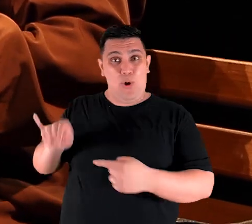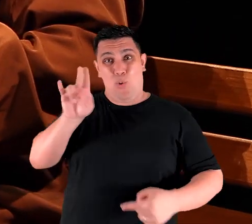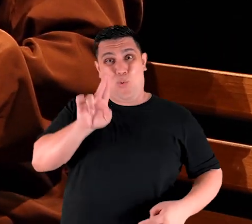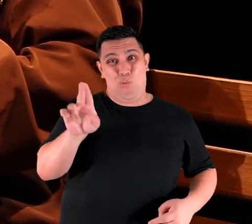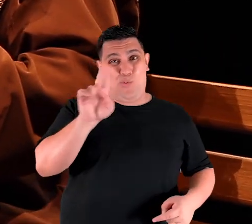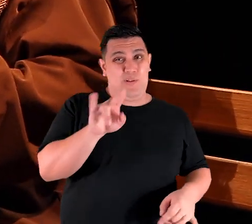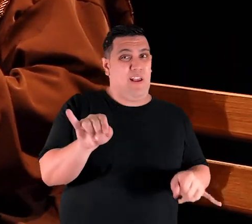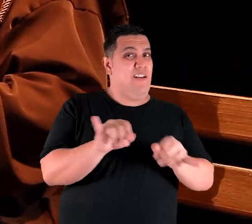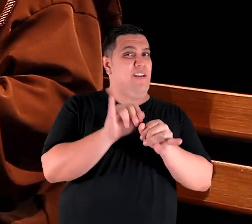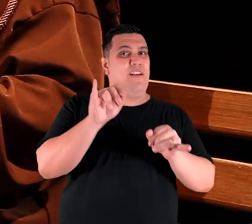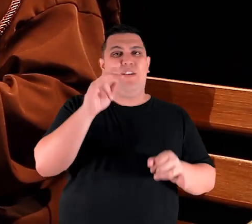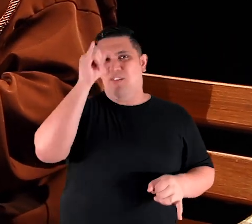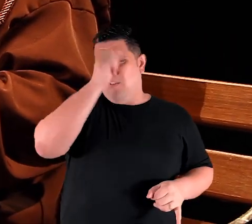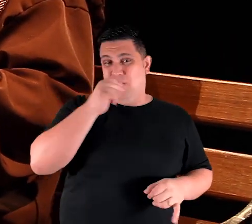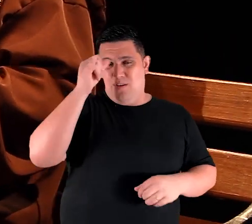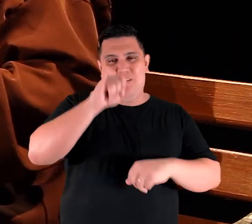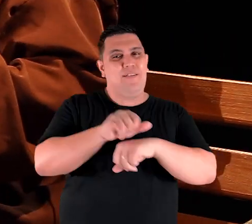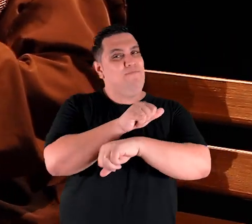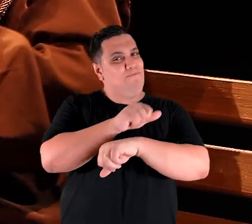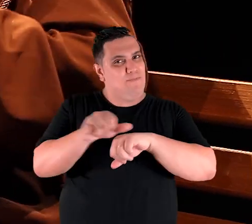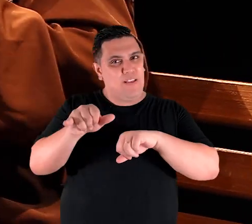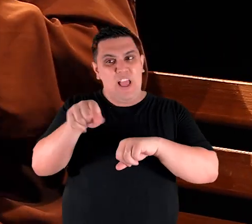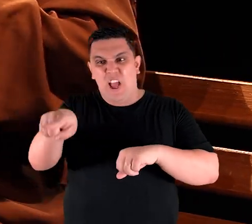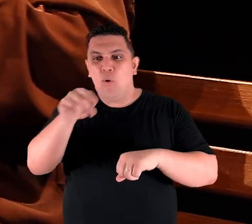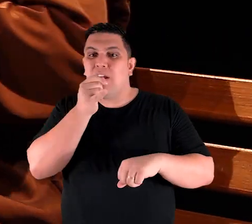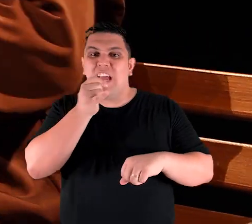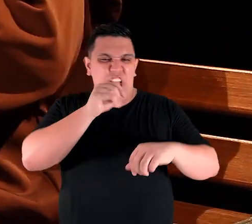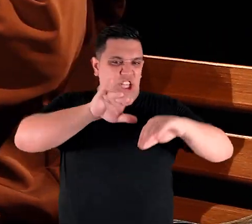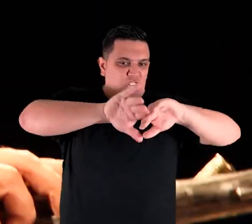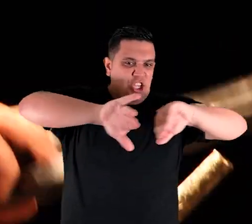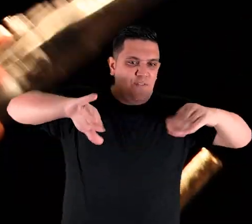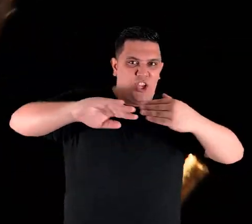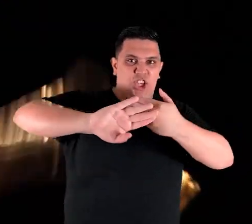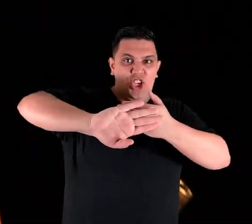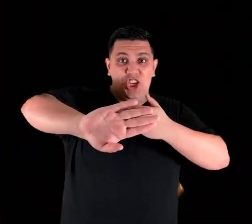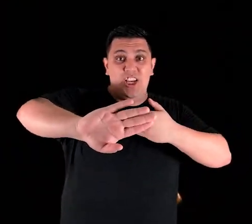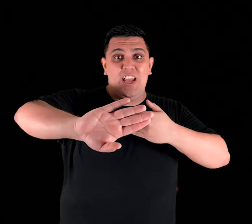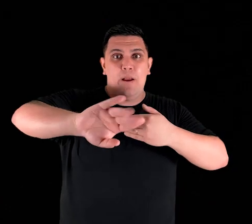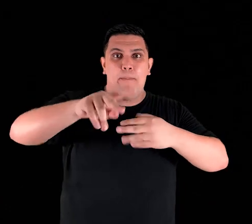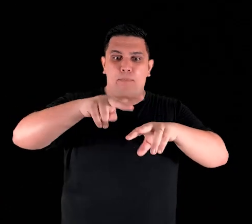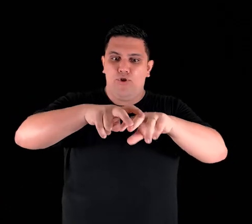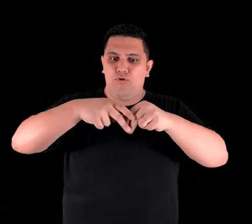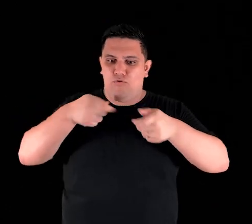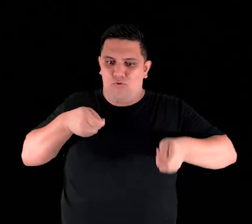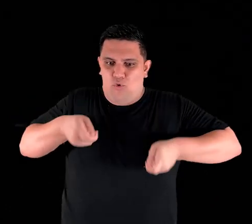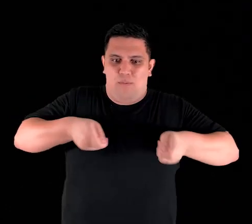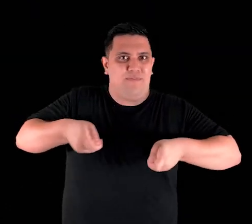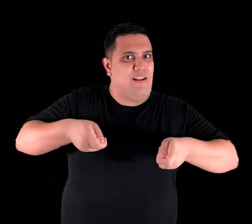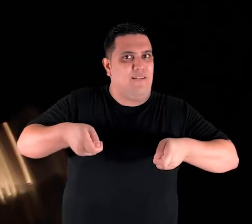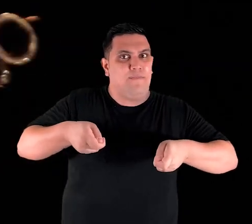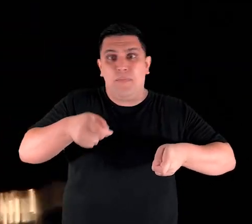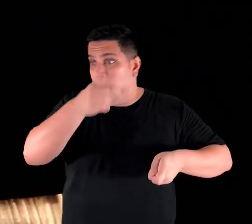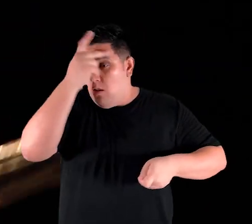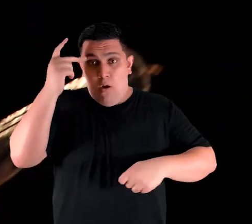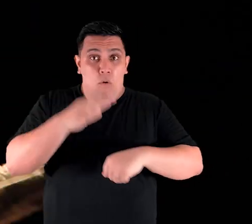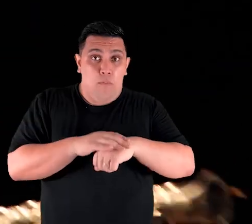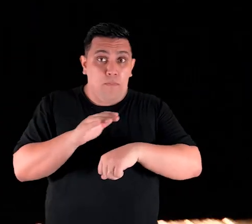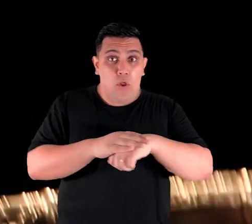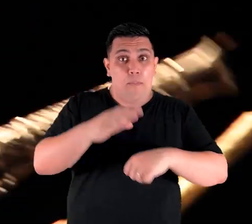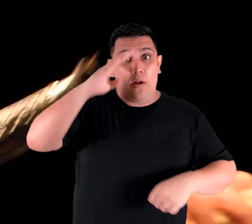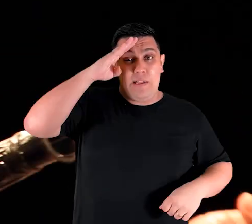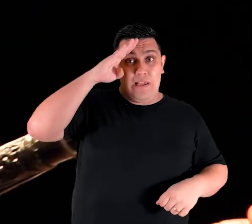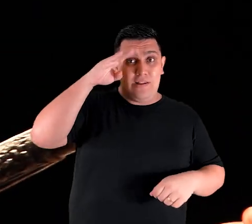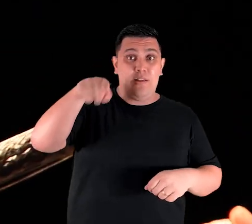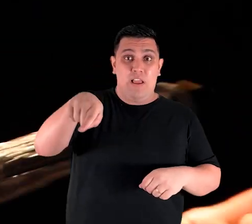a velha tática de dividir para dominar. O próprio exército e as pessoas que lutaram contra o